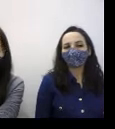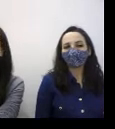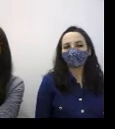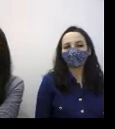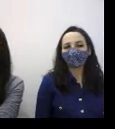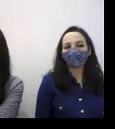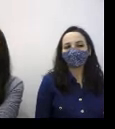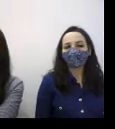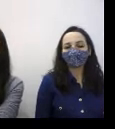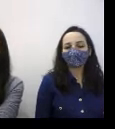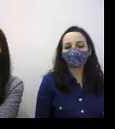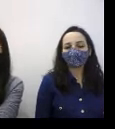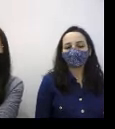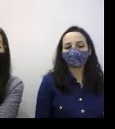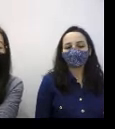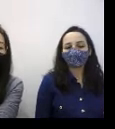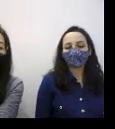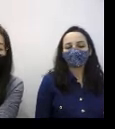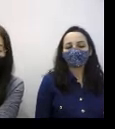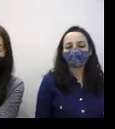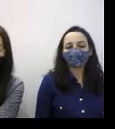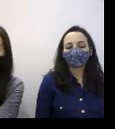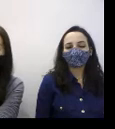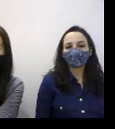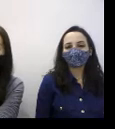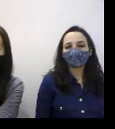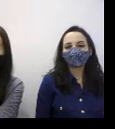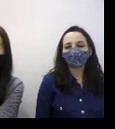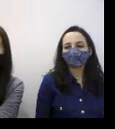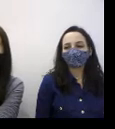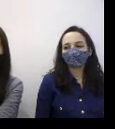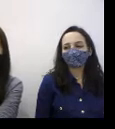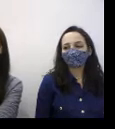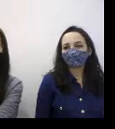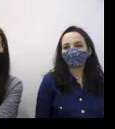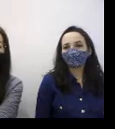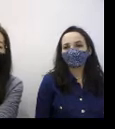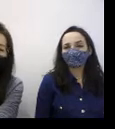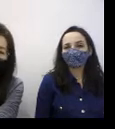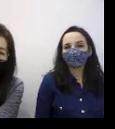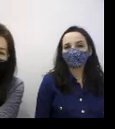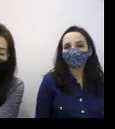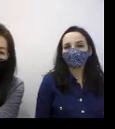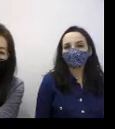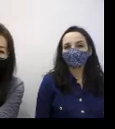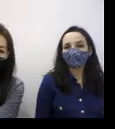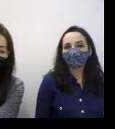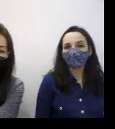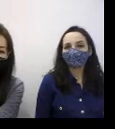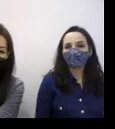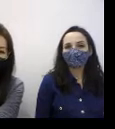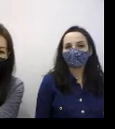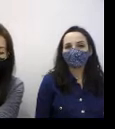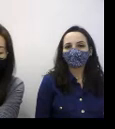quer. Então, na verdade, a autoestima, ela está mais relacionada às ações que a